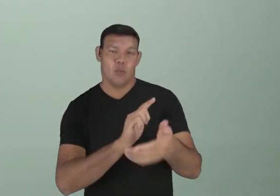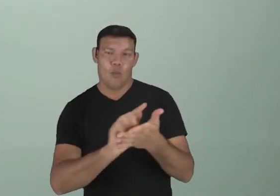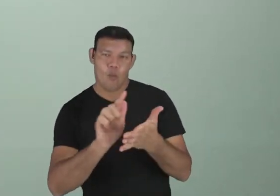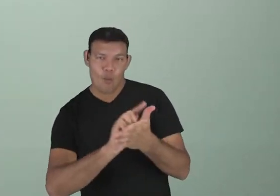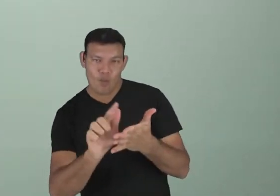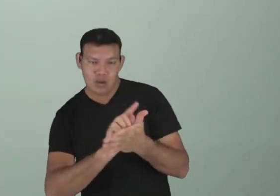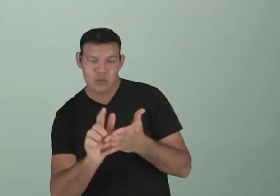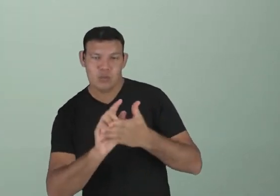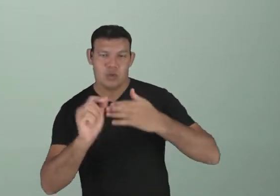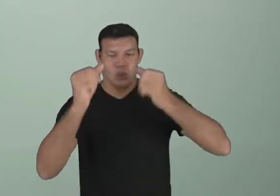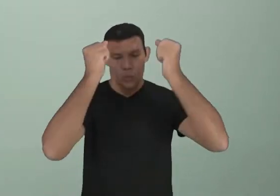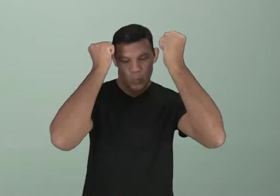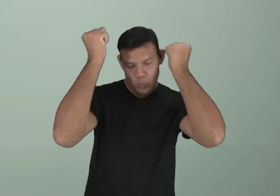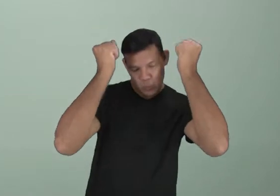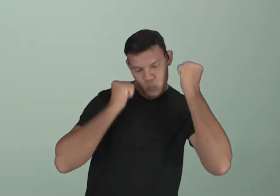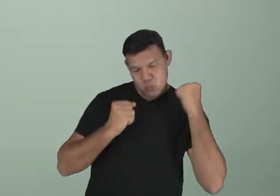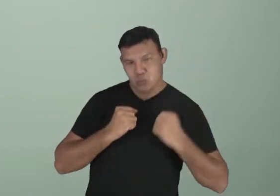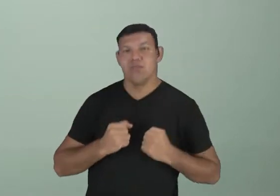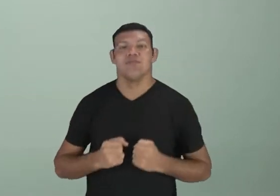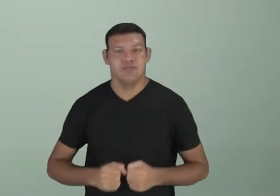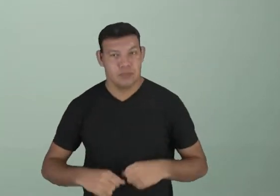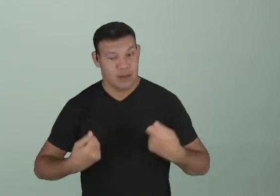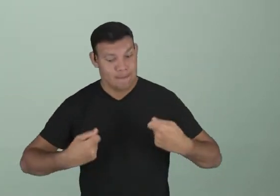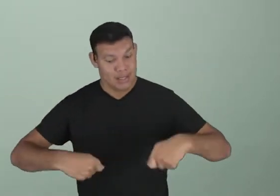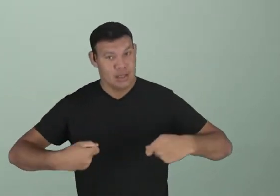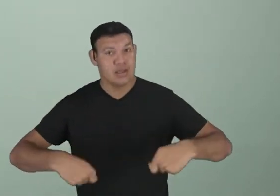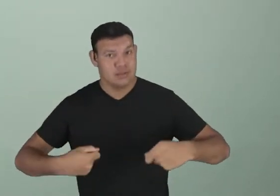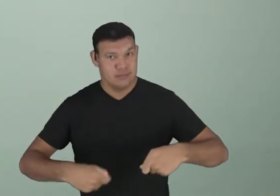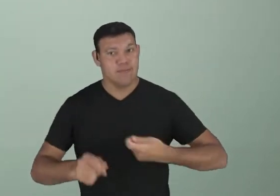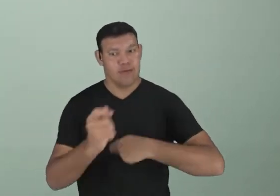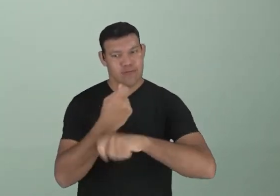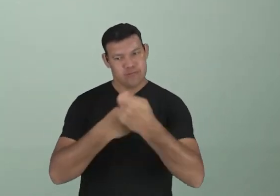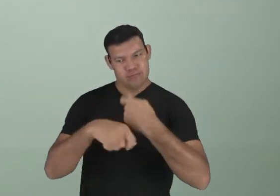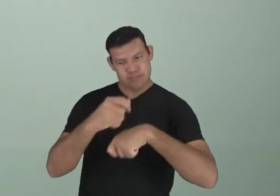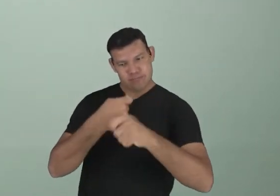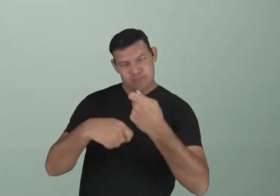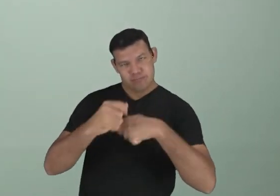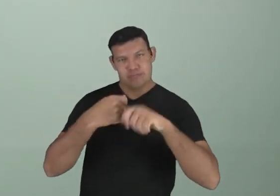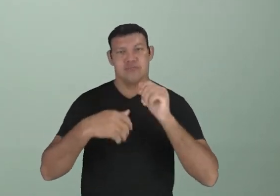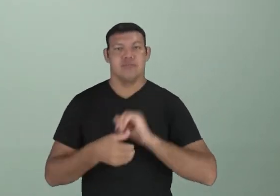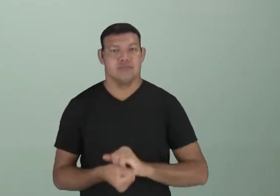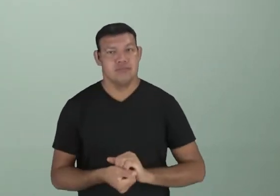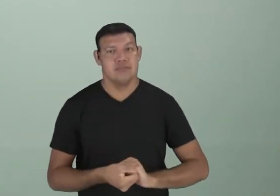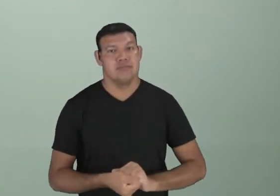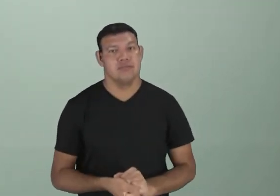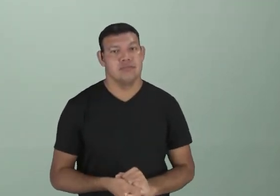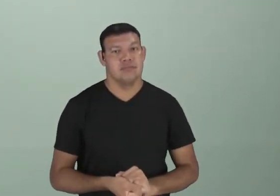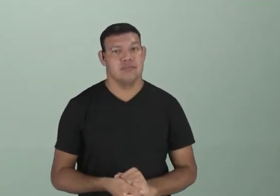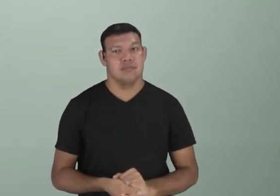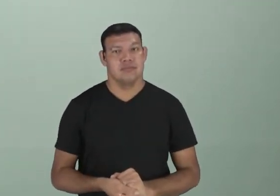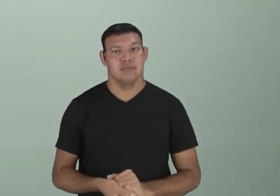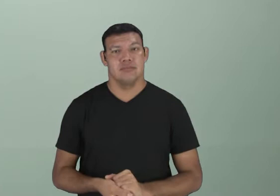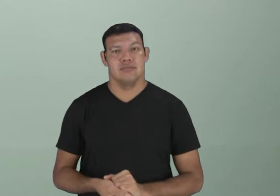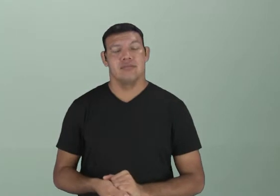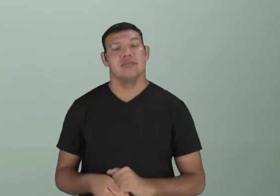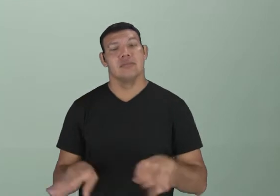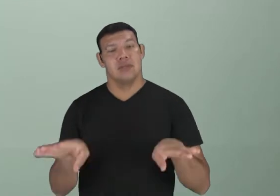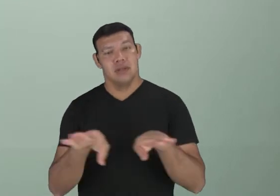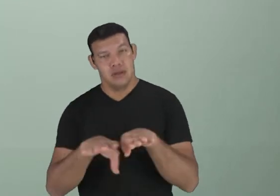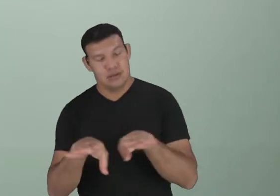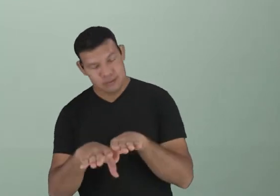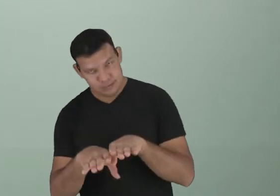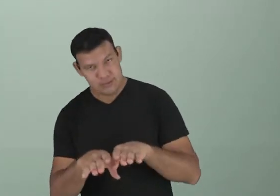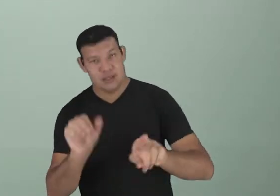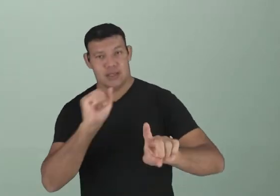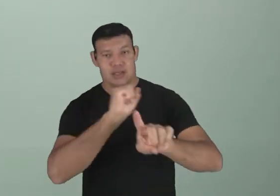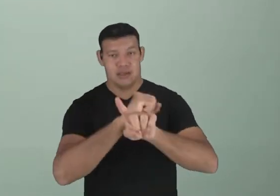a água é uma necessidade do setor econômico, está relacionada também com questões